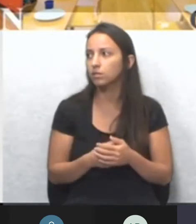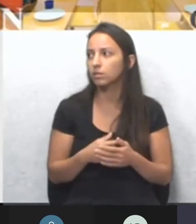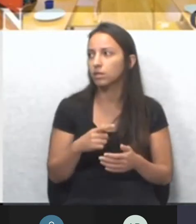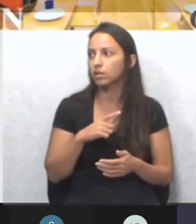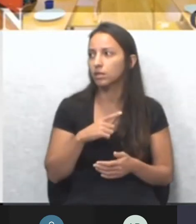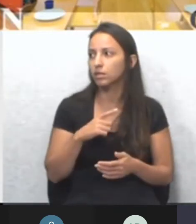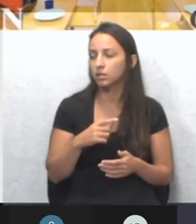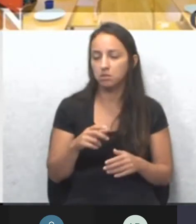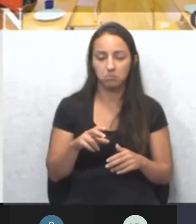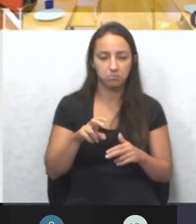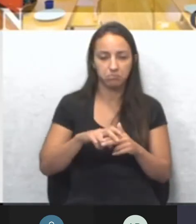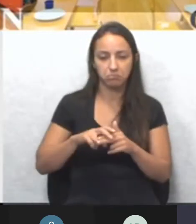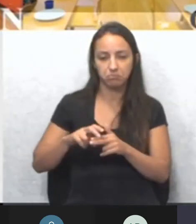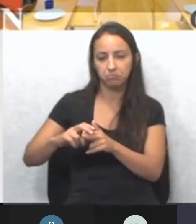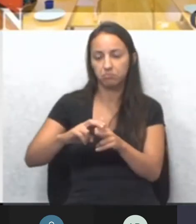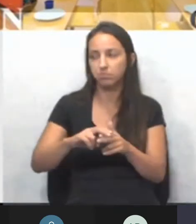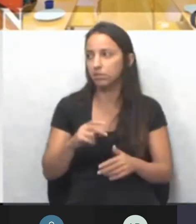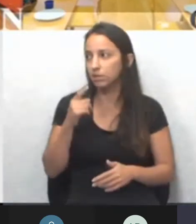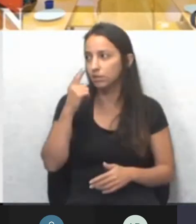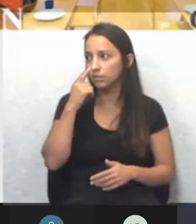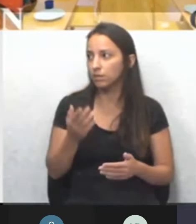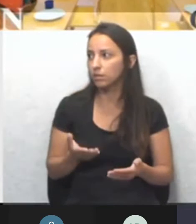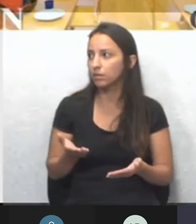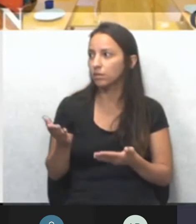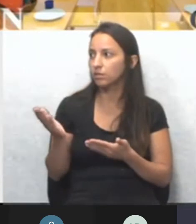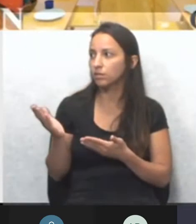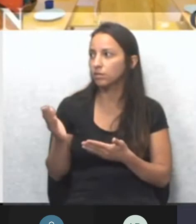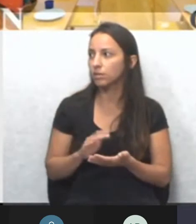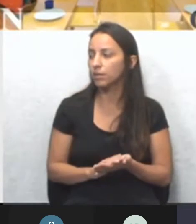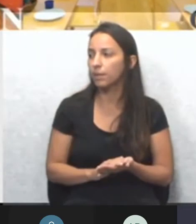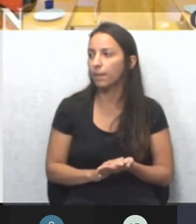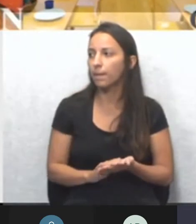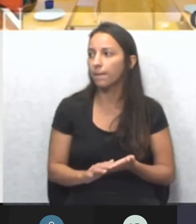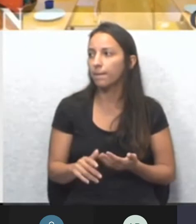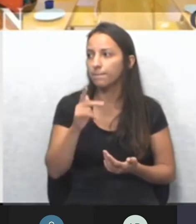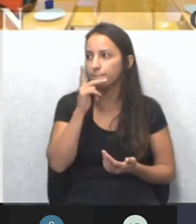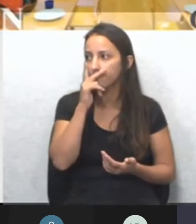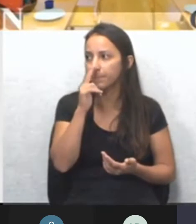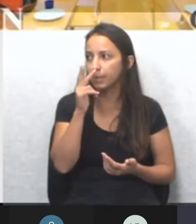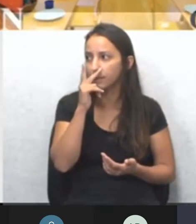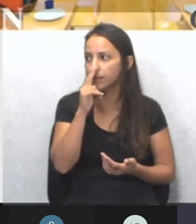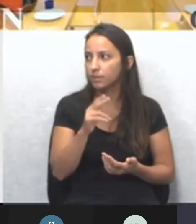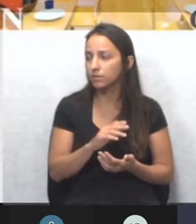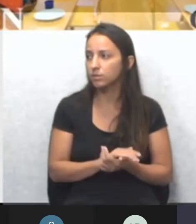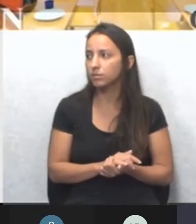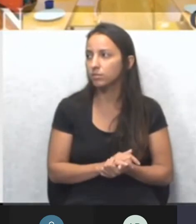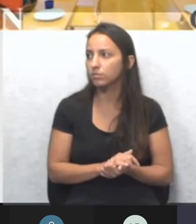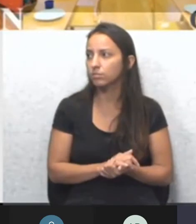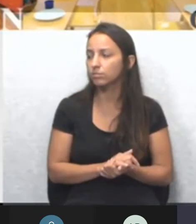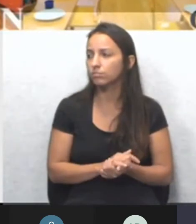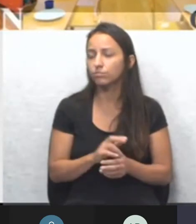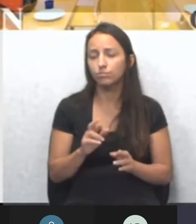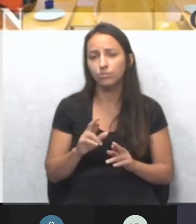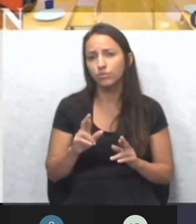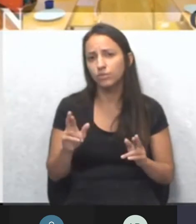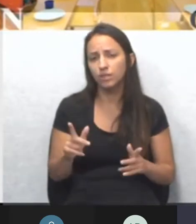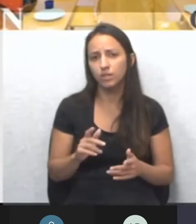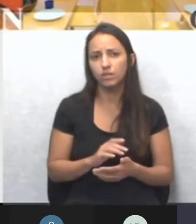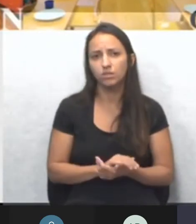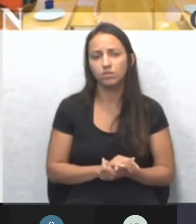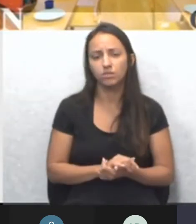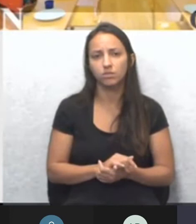bancos altos. E o de cá, um pouco mais parecido com um refeitório tradicional, porém, ainda assim diferente,